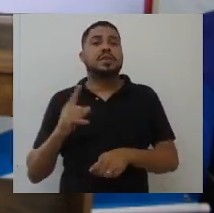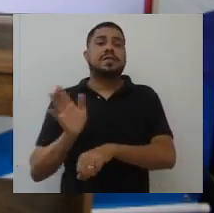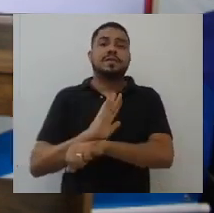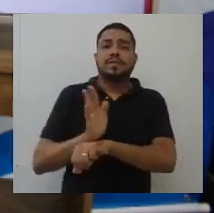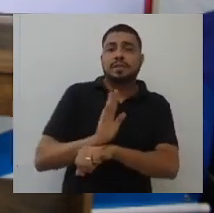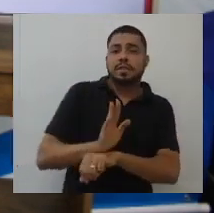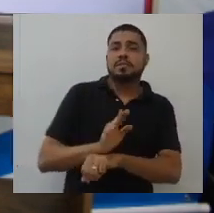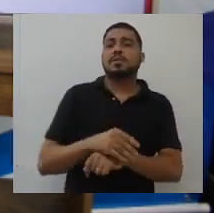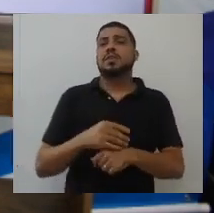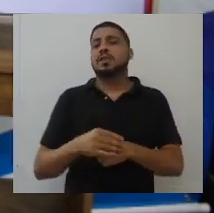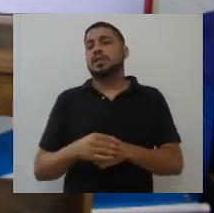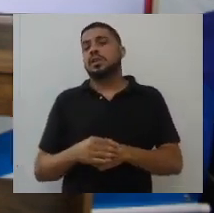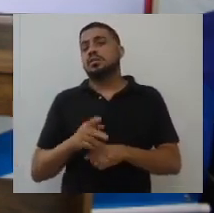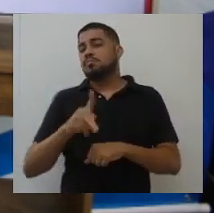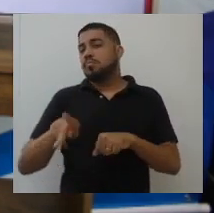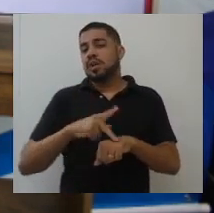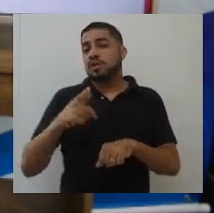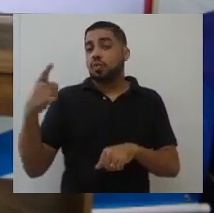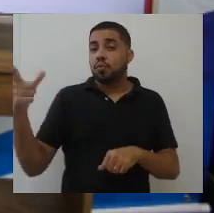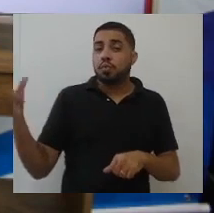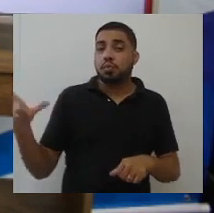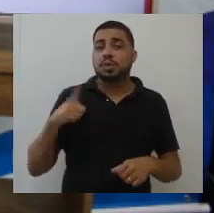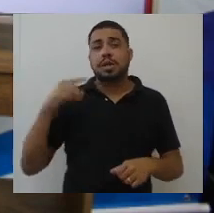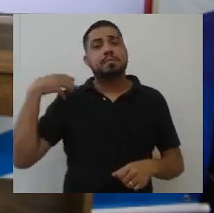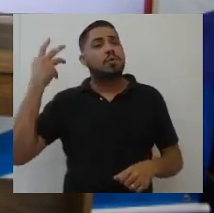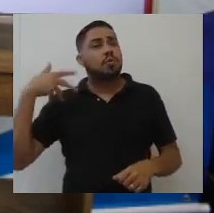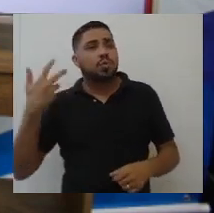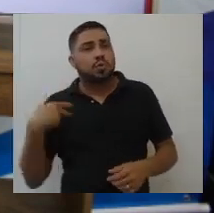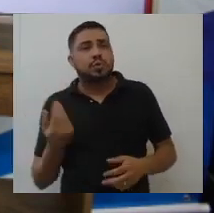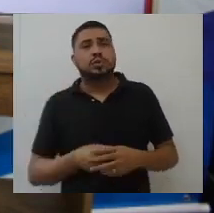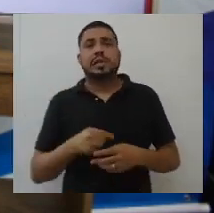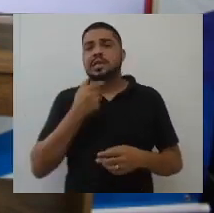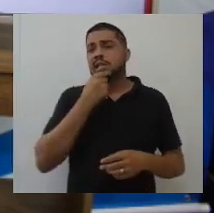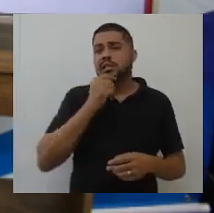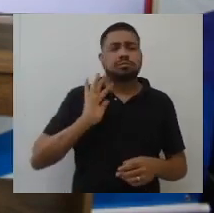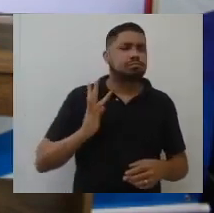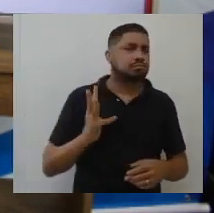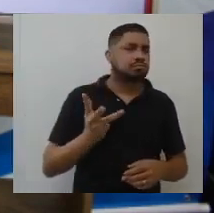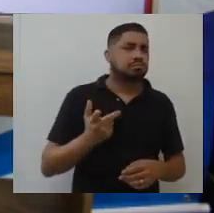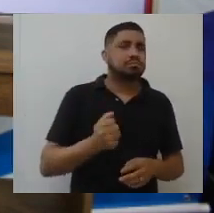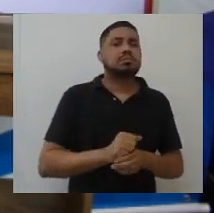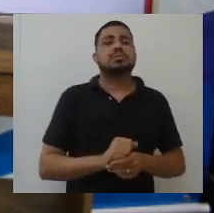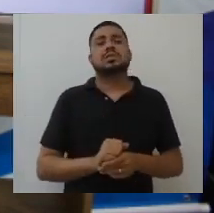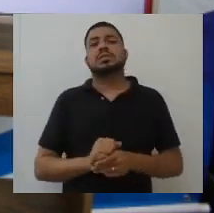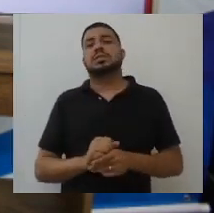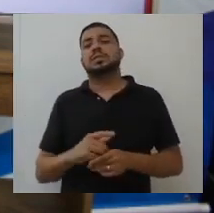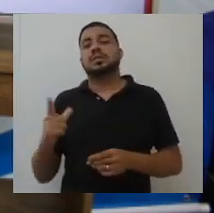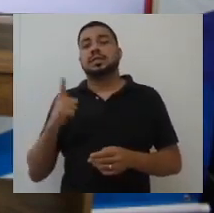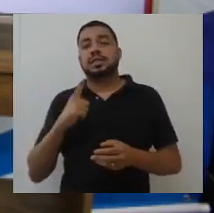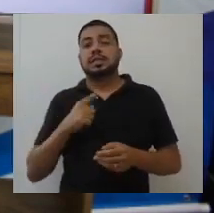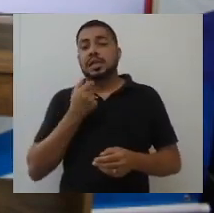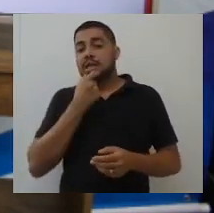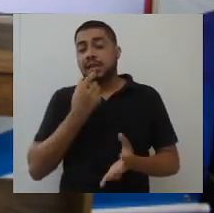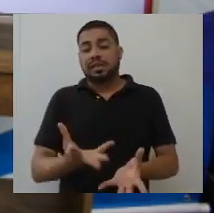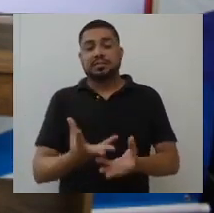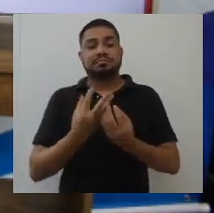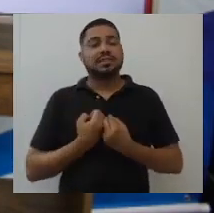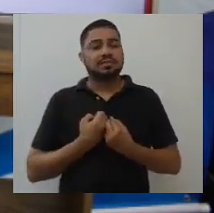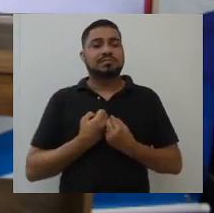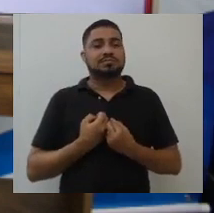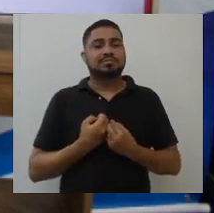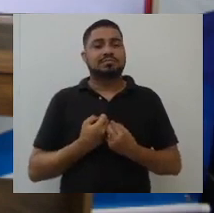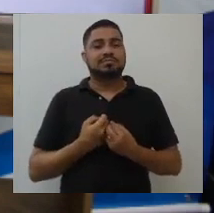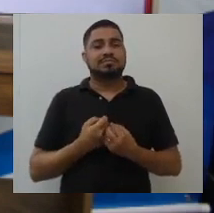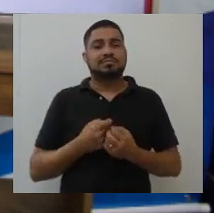estrangeiros, enfim. Eu posso escutar músicas, filmes em inglês e tudo isso aí acaba trazendo o inglês para o nosso cotidiano,